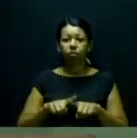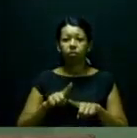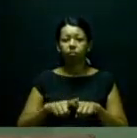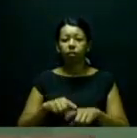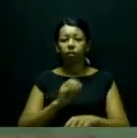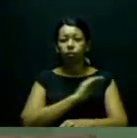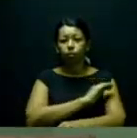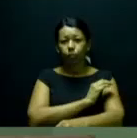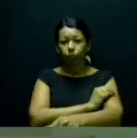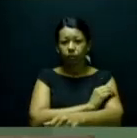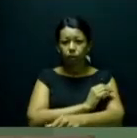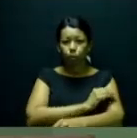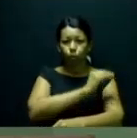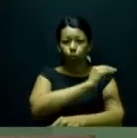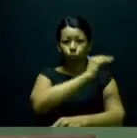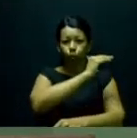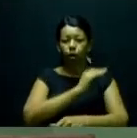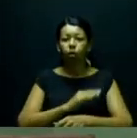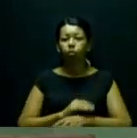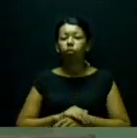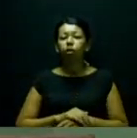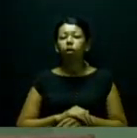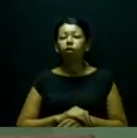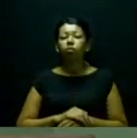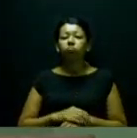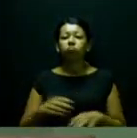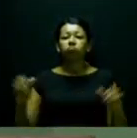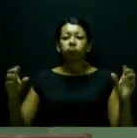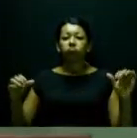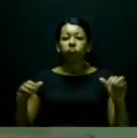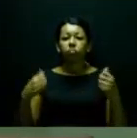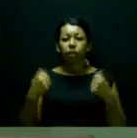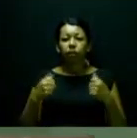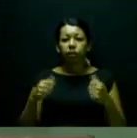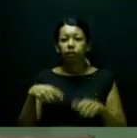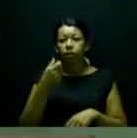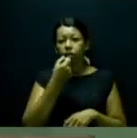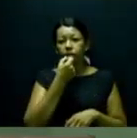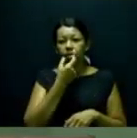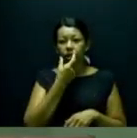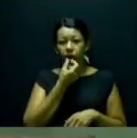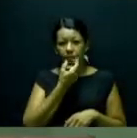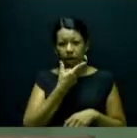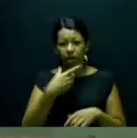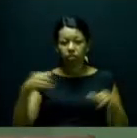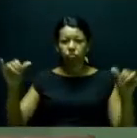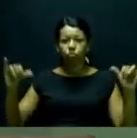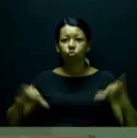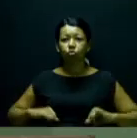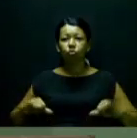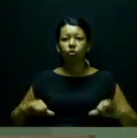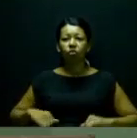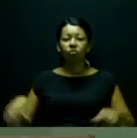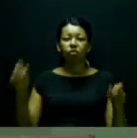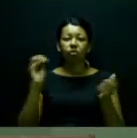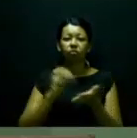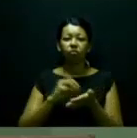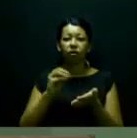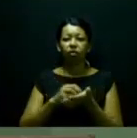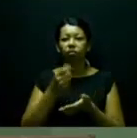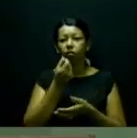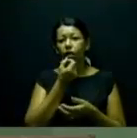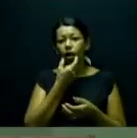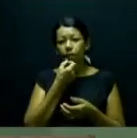nessa cidade que depender de medicamento, sofre. Além de toda a falta de medicamento,